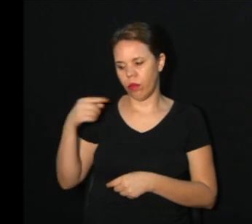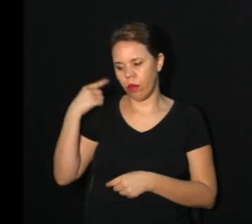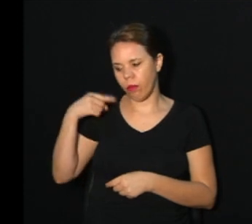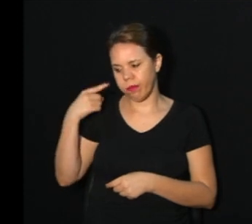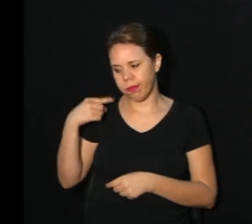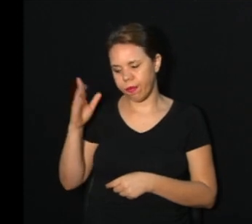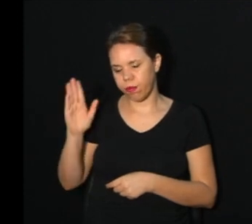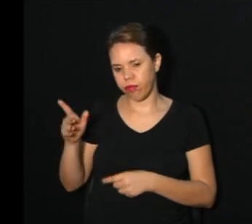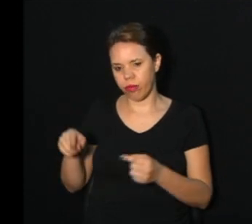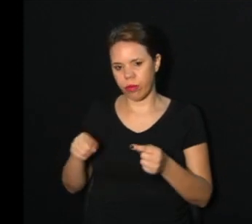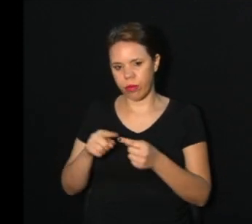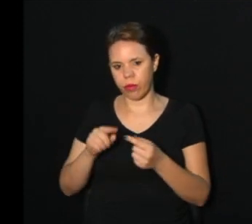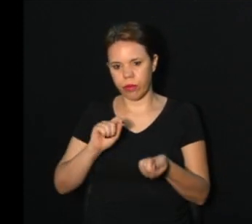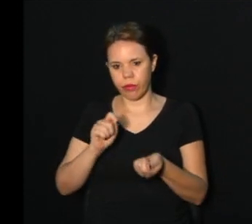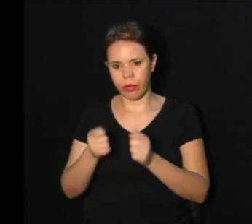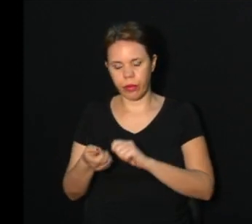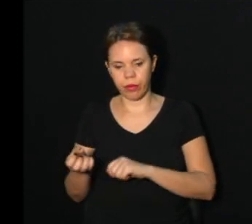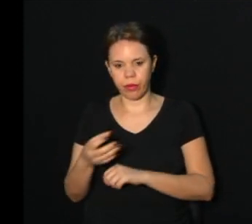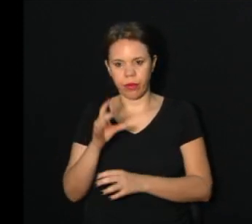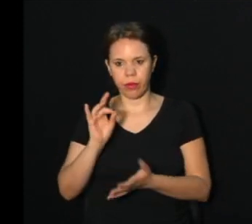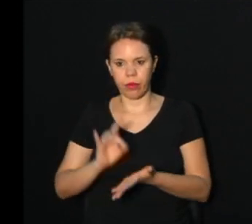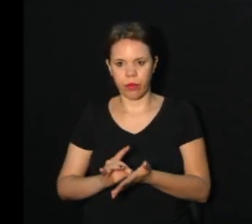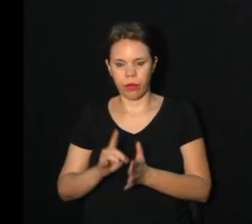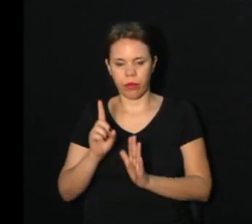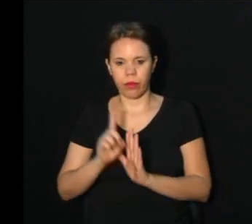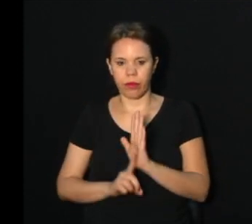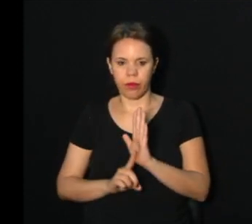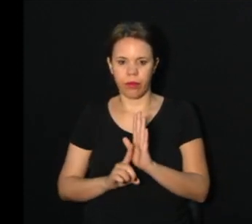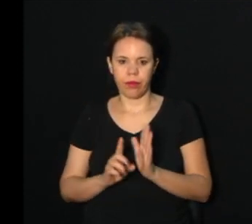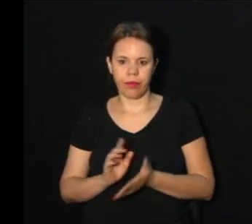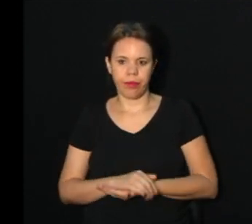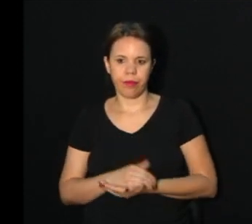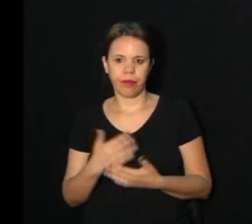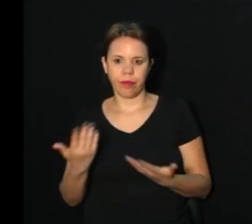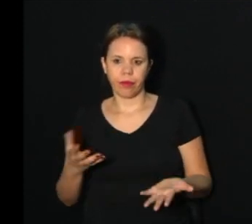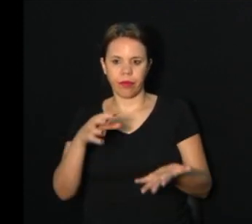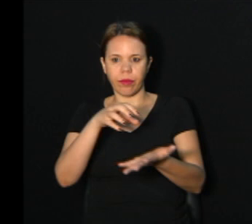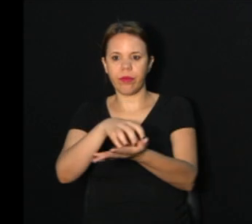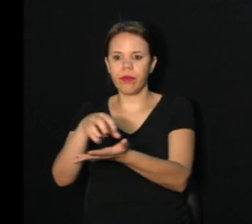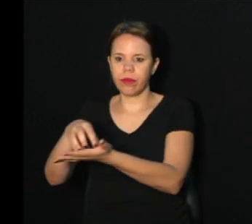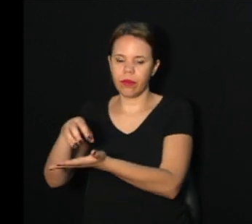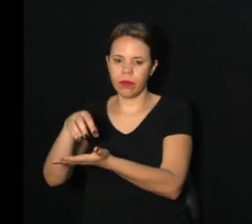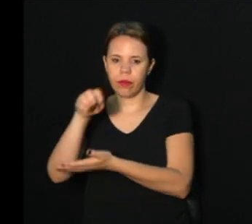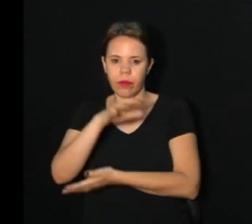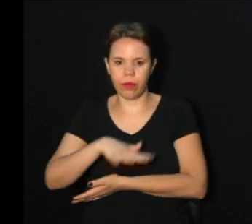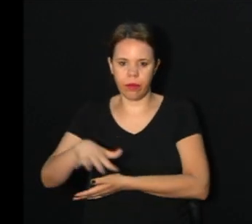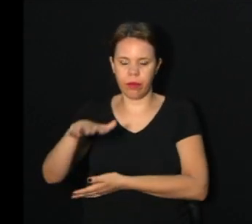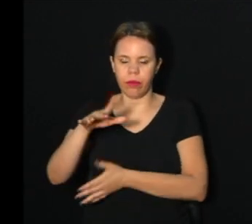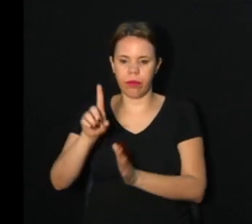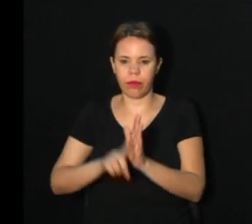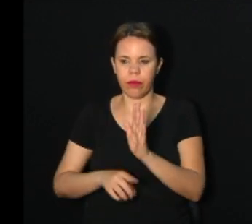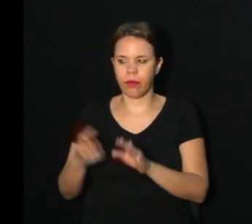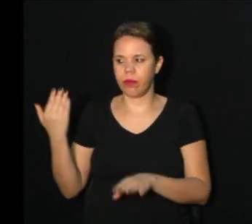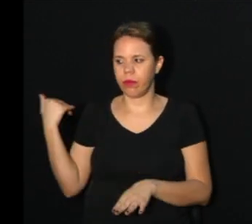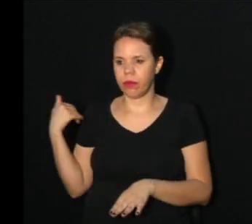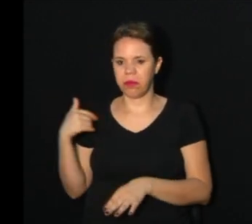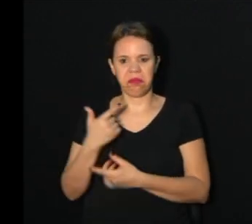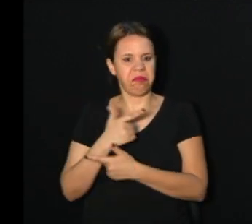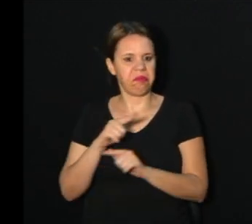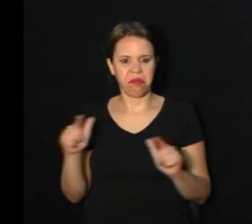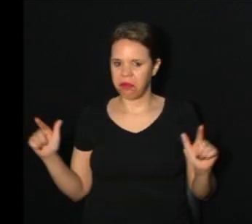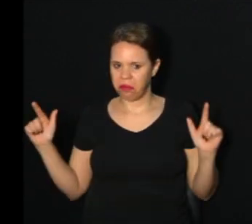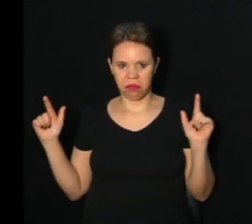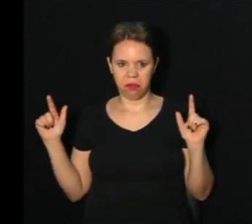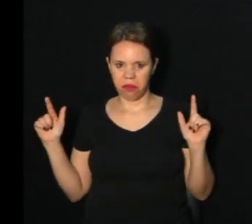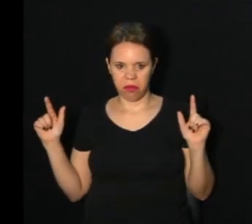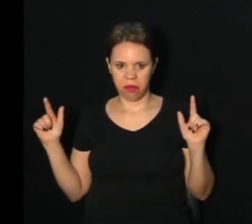se adequar a uma nova realidade do direito, né? Então, setores, áreas do direito que antes sequer existiam,